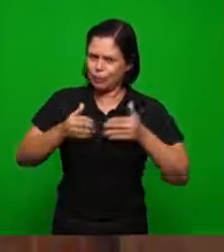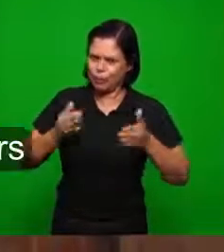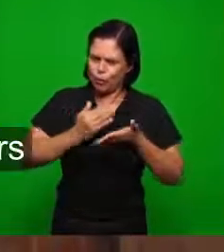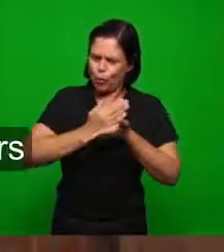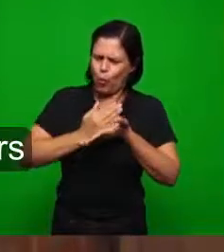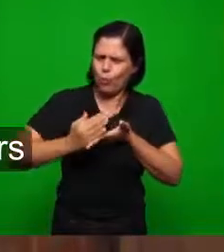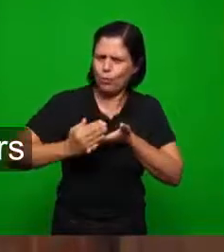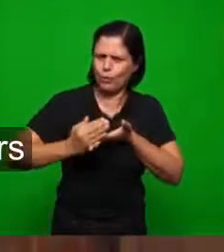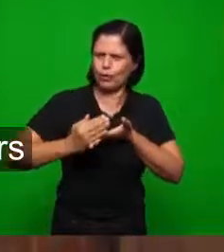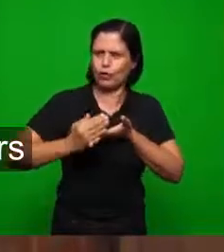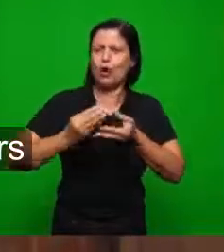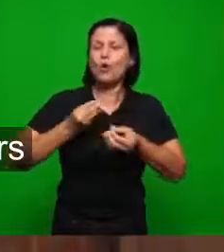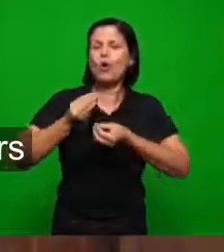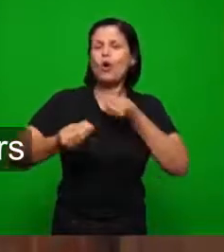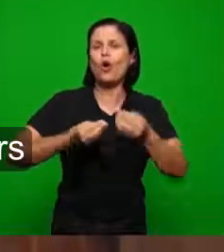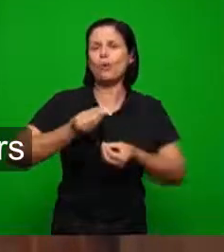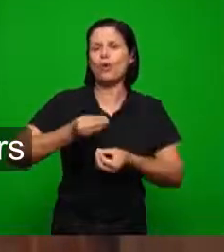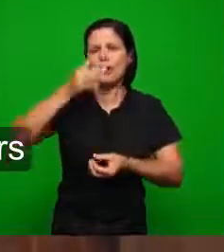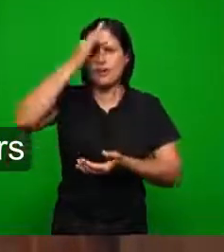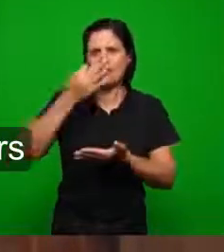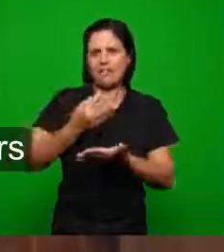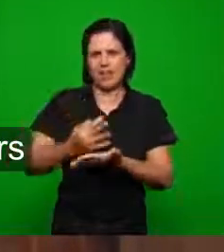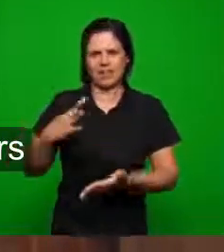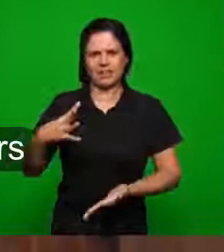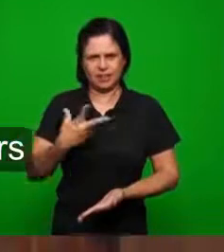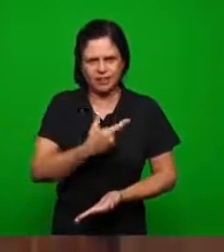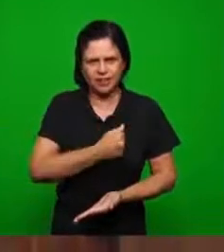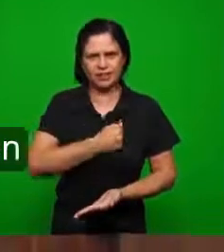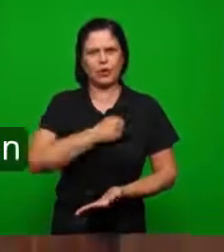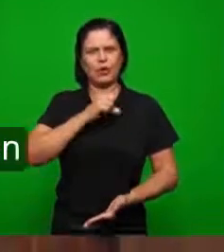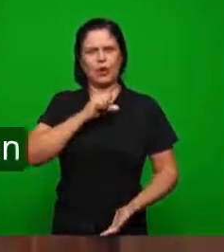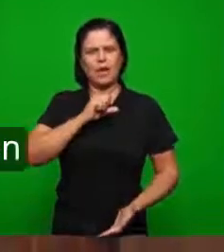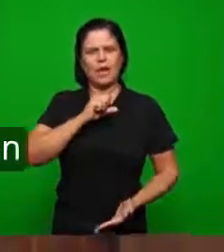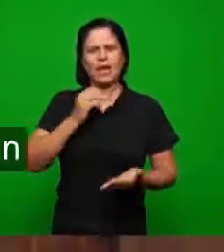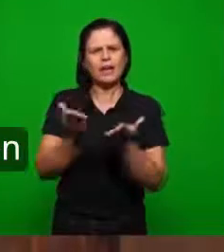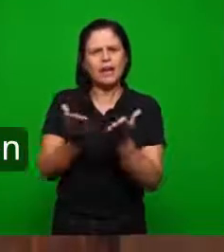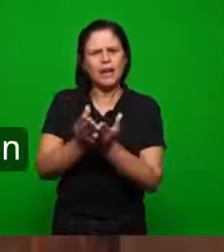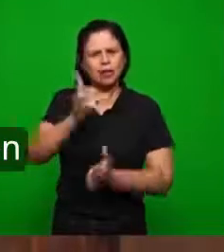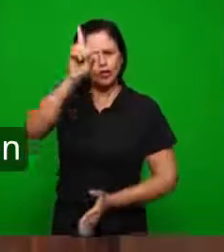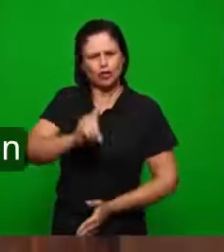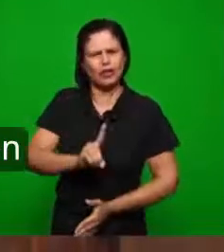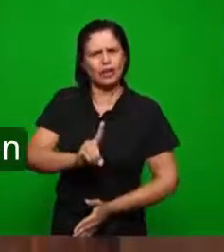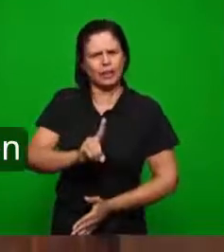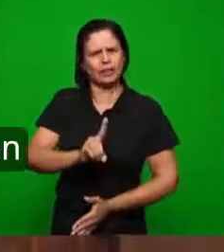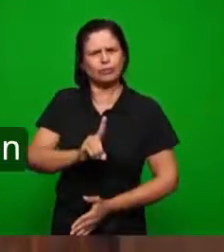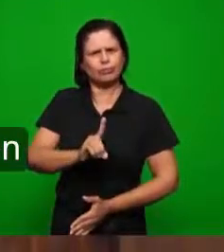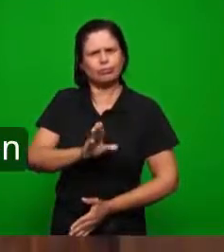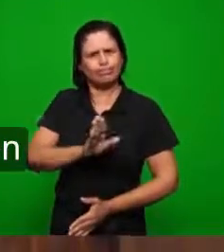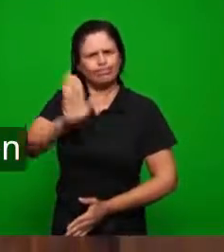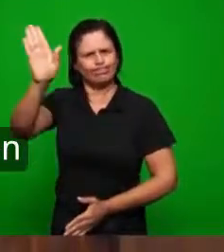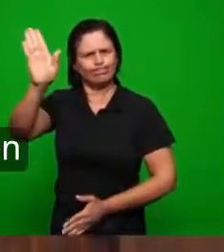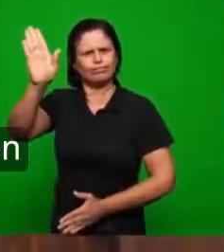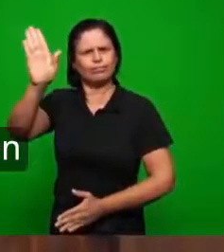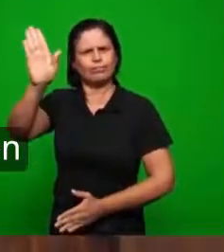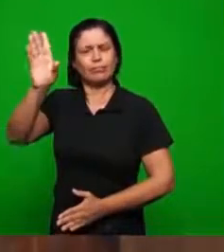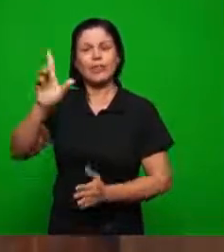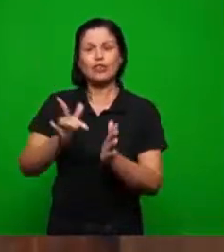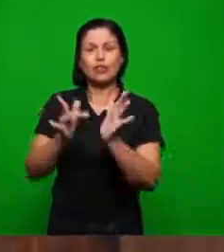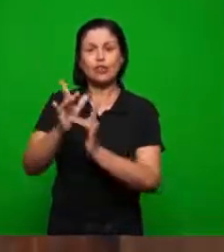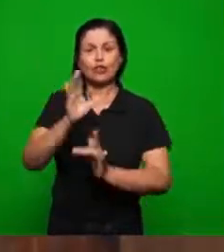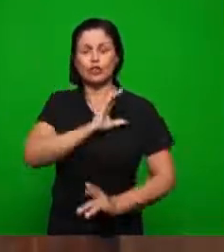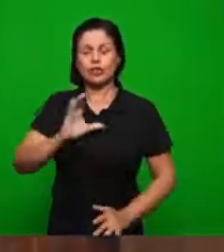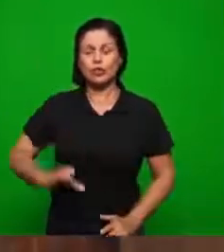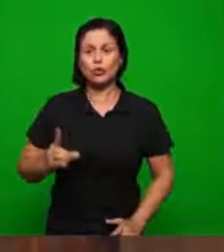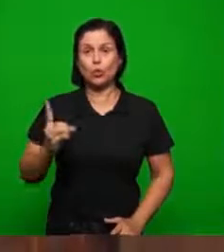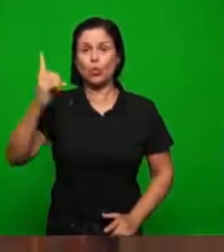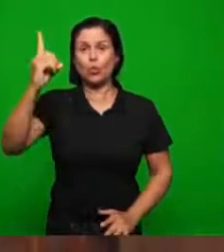A justificação pela fé, o sacerdócio universal dos crentes, Jesus o único mediador entre Deus e os homens.